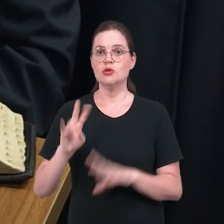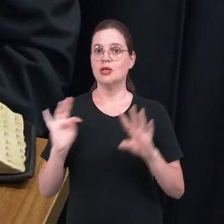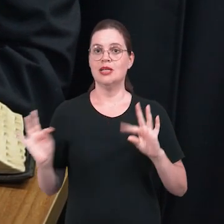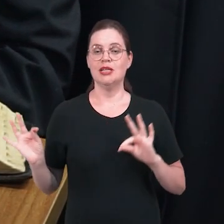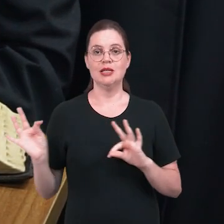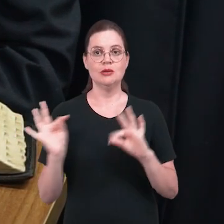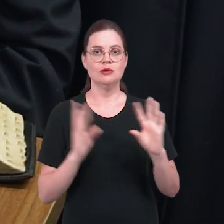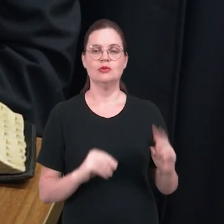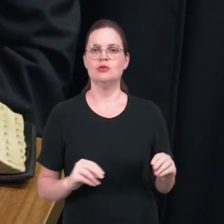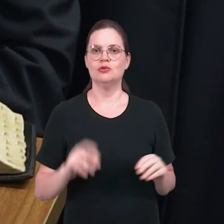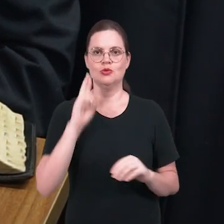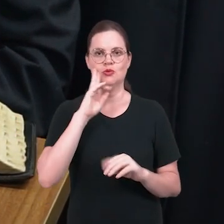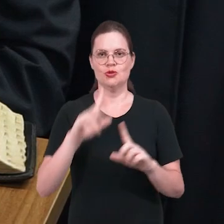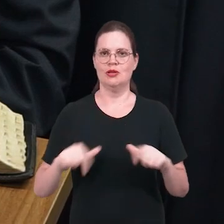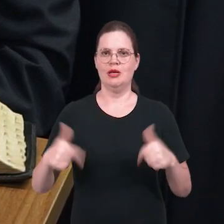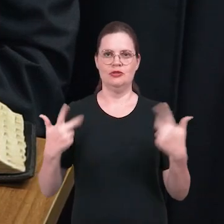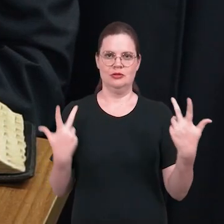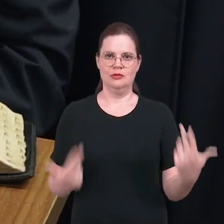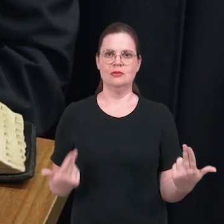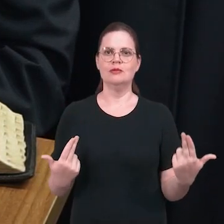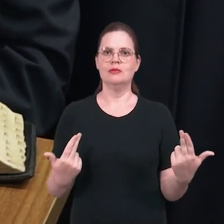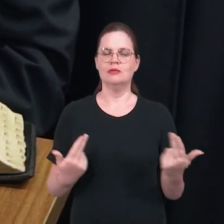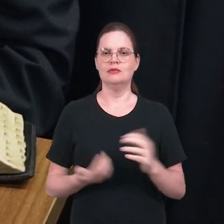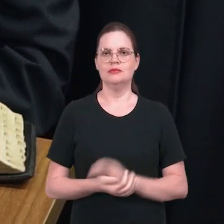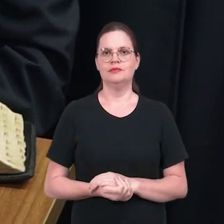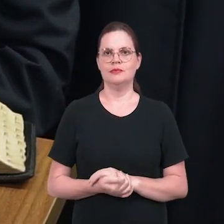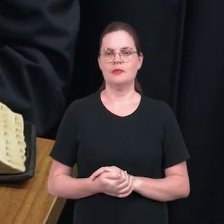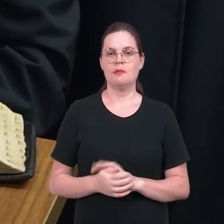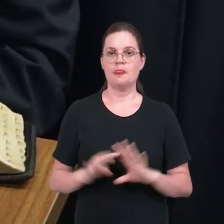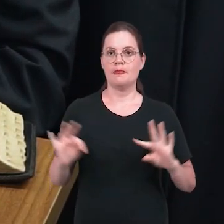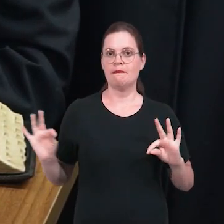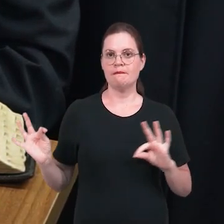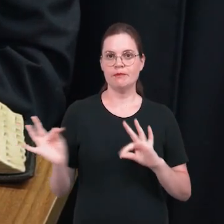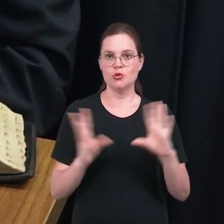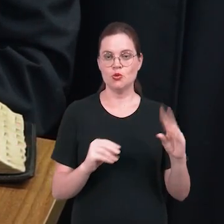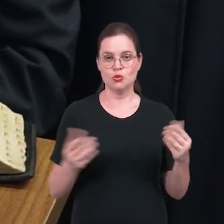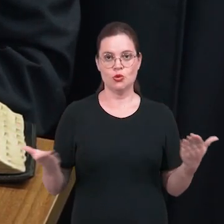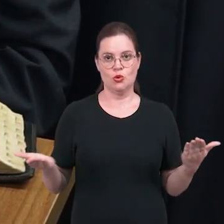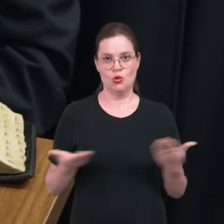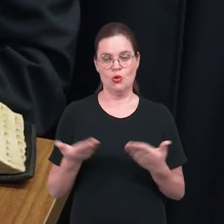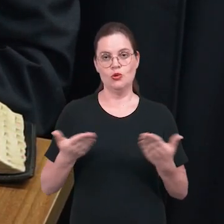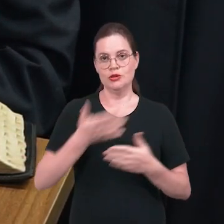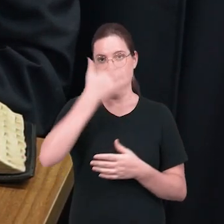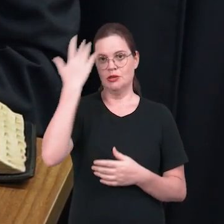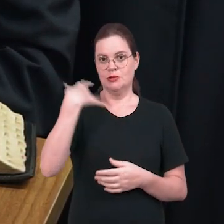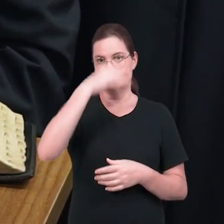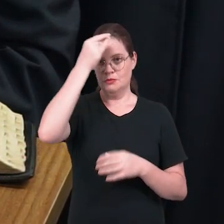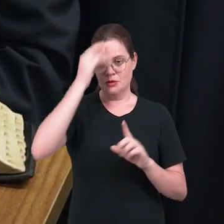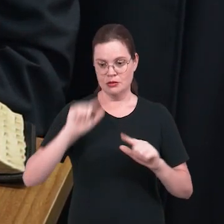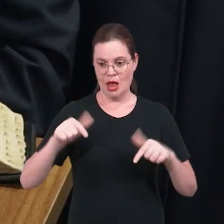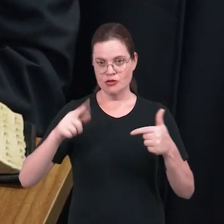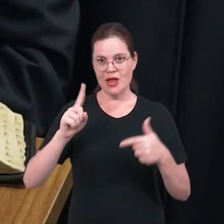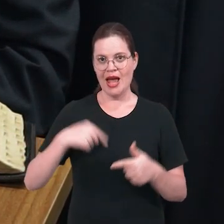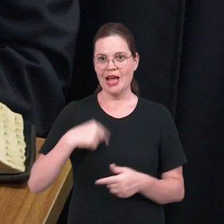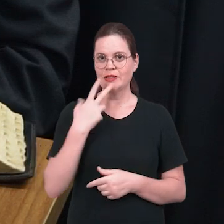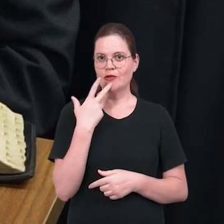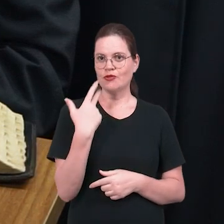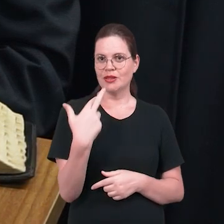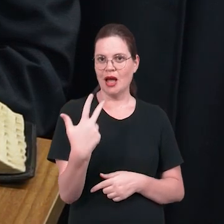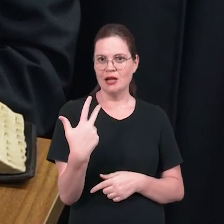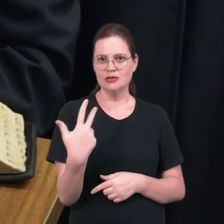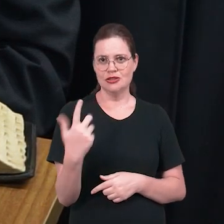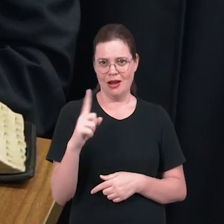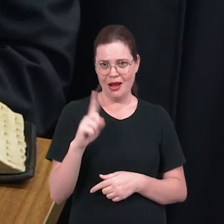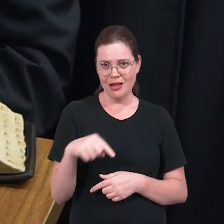o Senhor está fazendo hoje também. Então, o Espírito Santo, nada do que é feito hoje pelo Espírito Santo é novo ou é